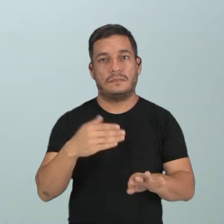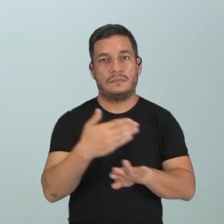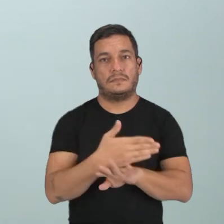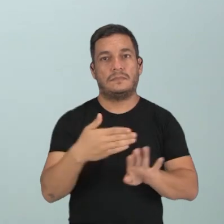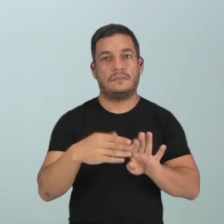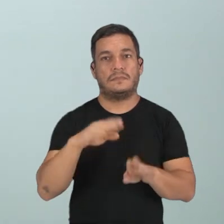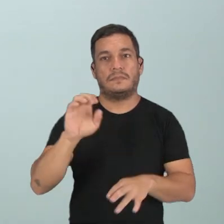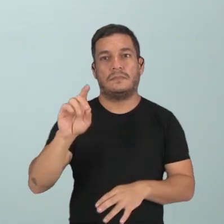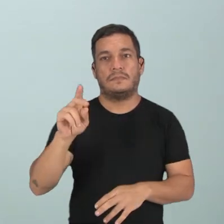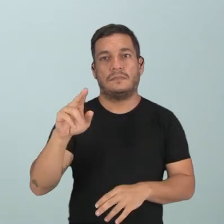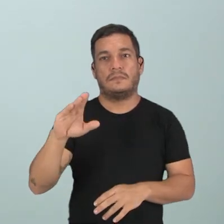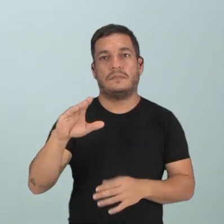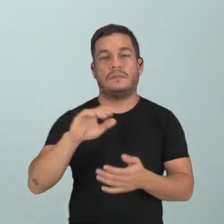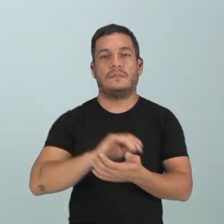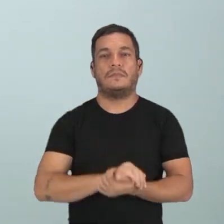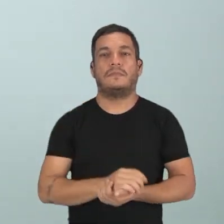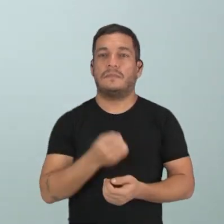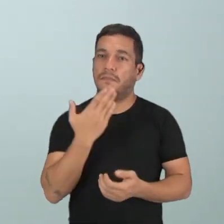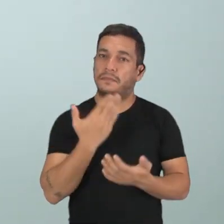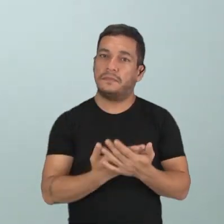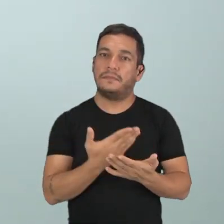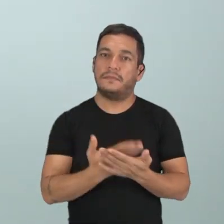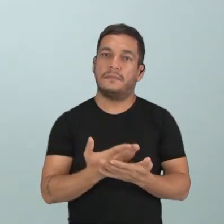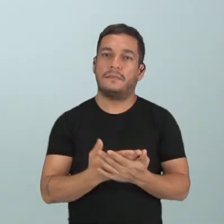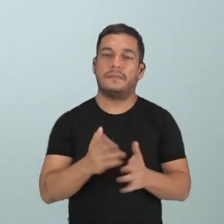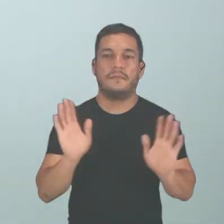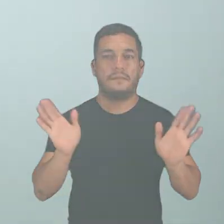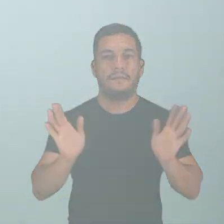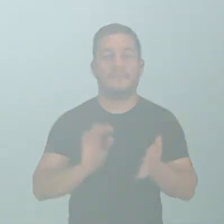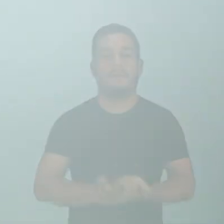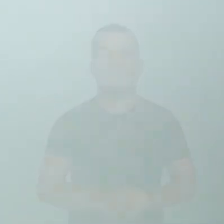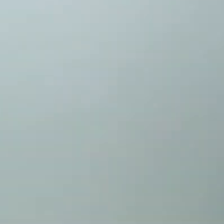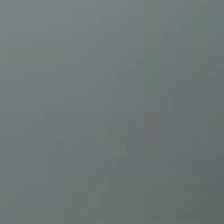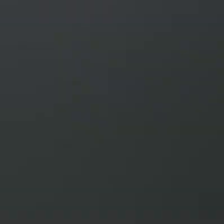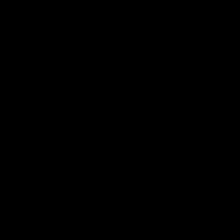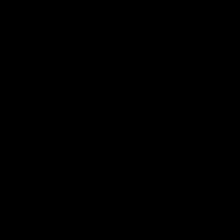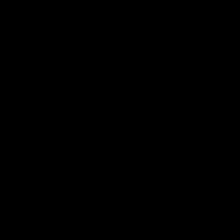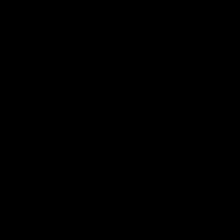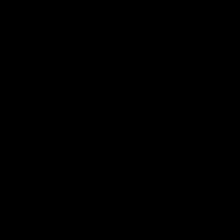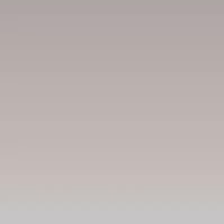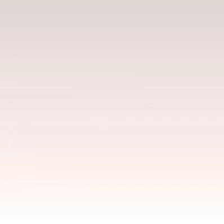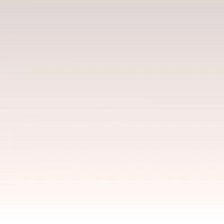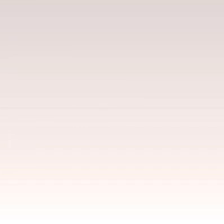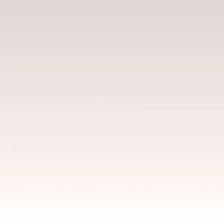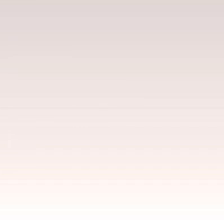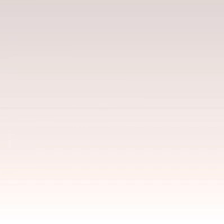acesso a nossa plataforma Bons estudos e até mais